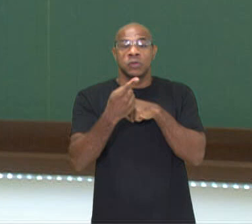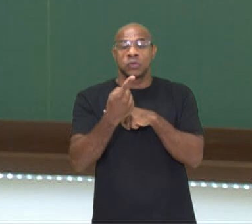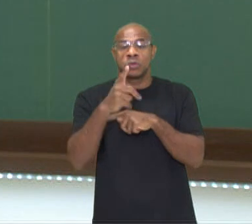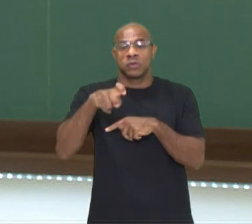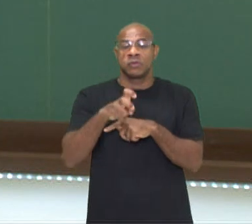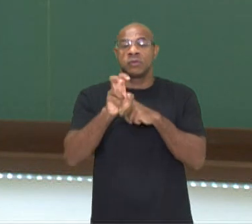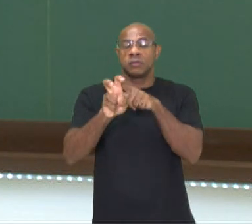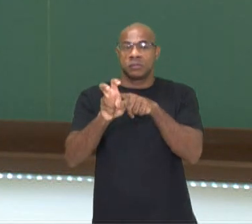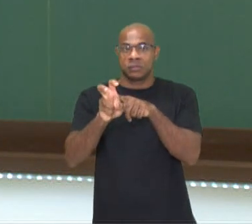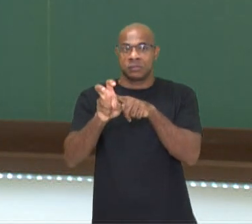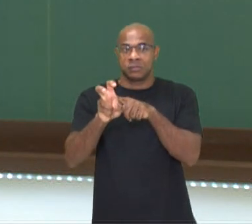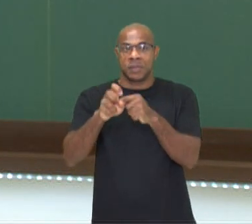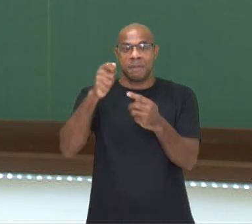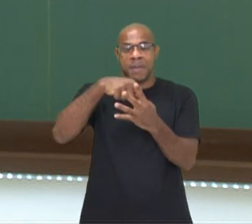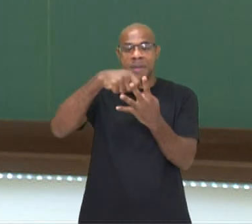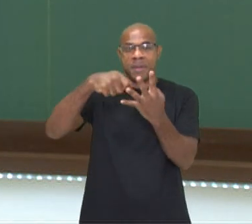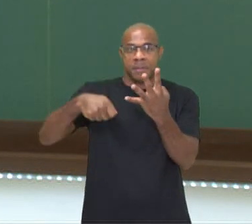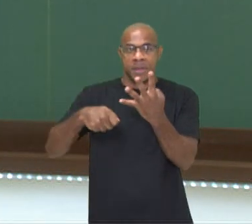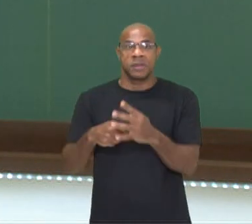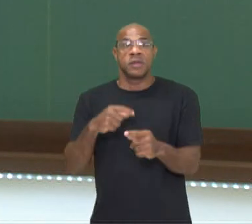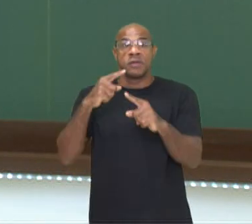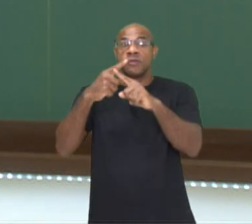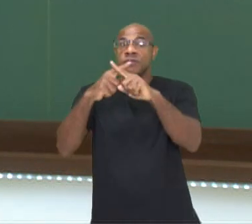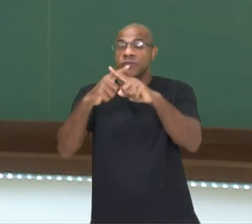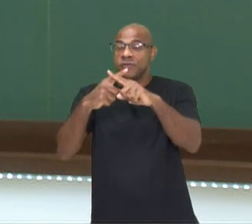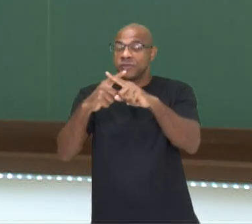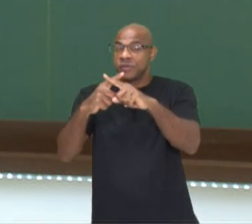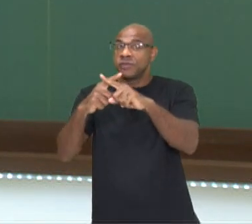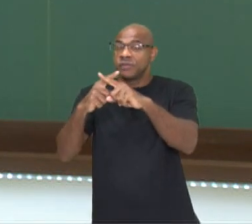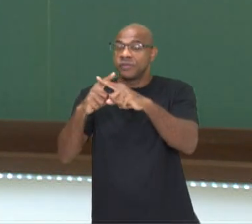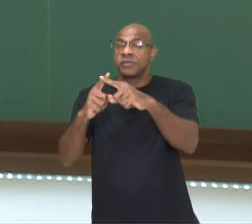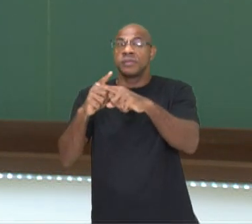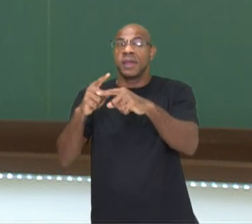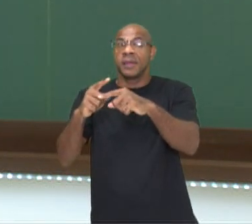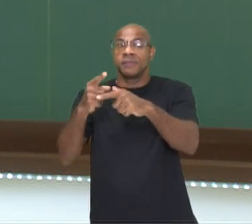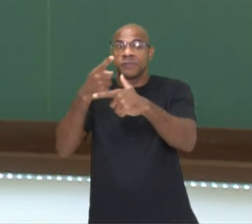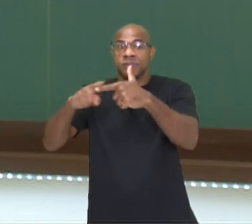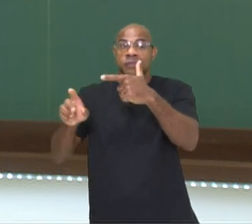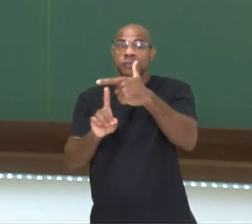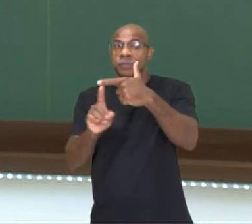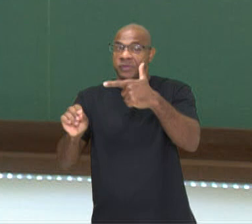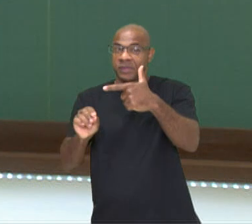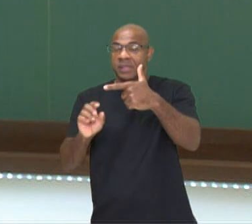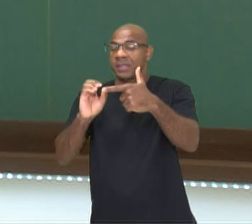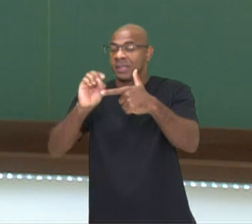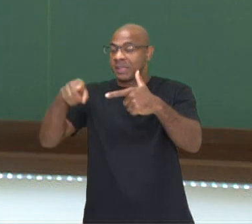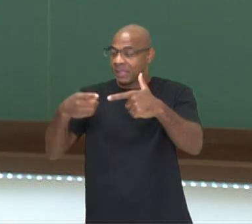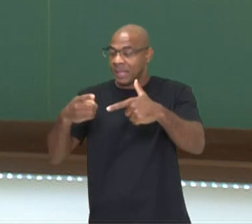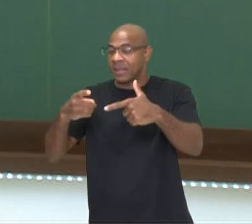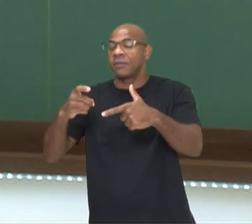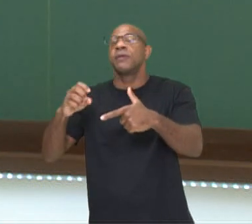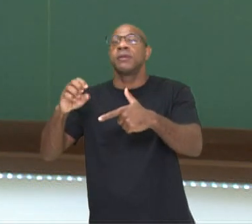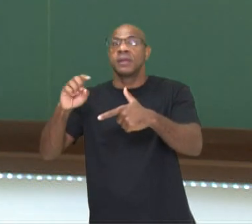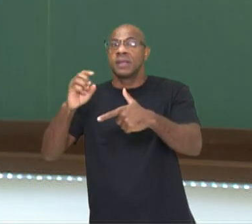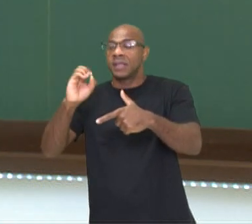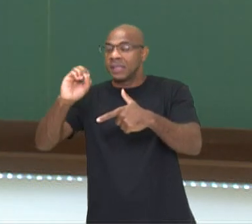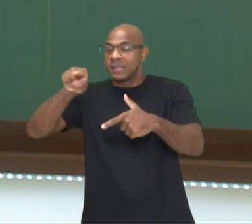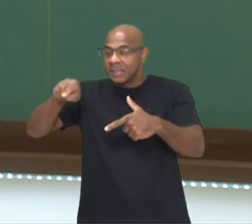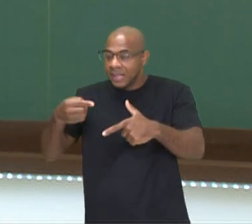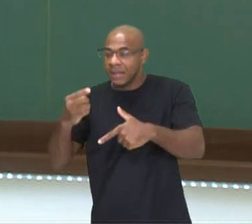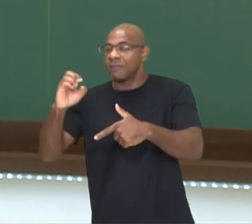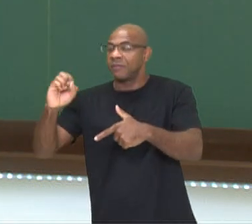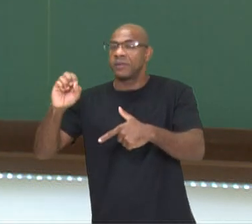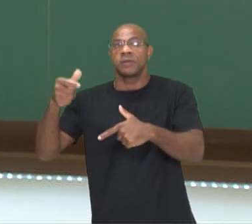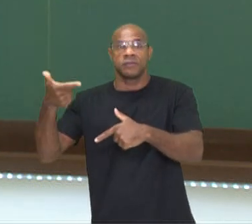divididos por 100 fica 0,025. Nós temos que usar a taxa sempre em decimal, tá? Os juros que ela vai pagar nós